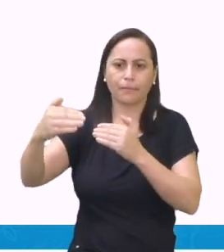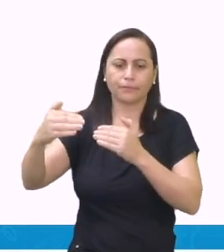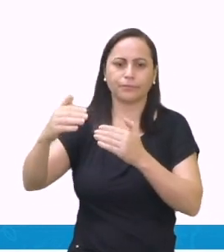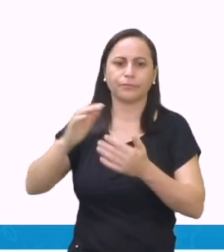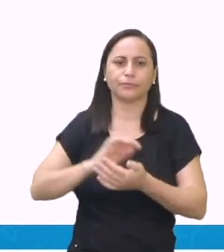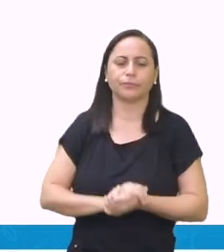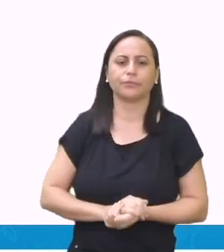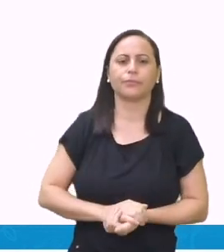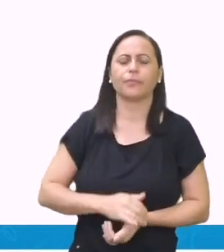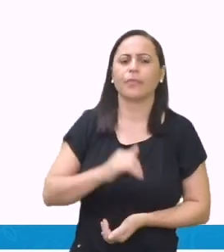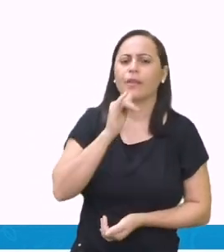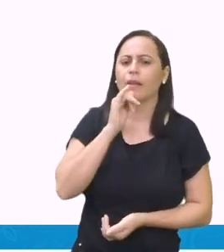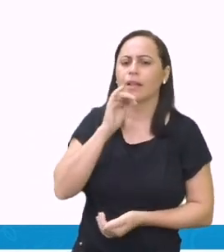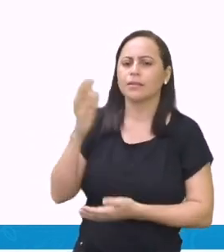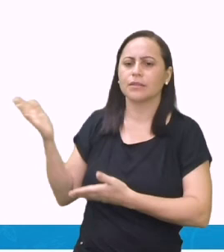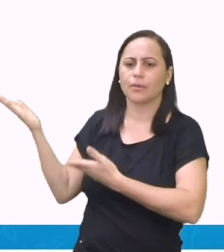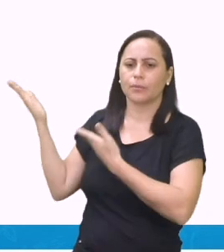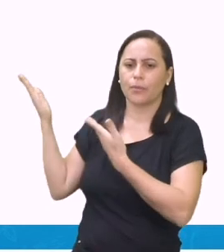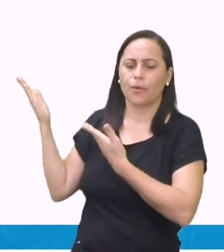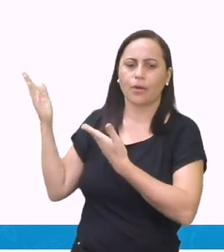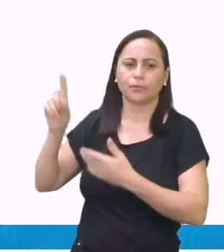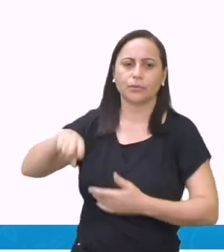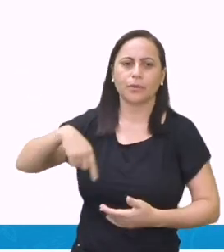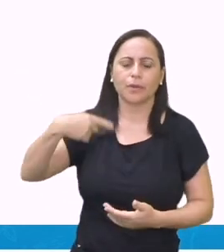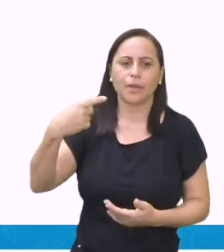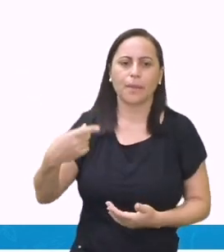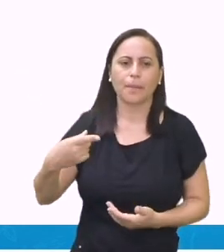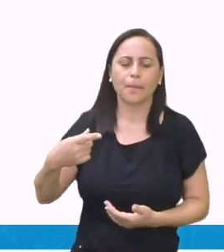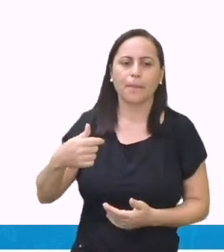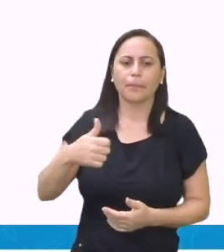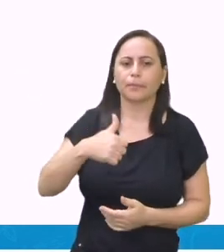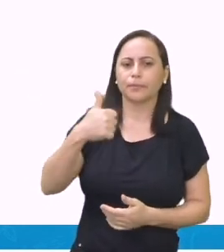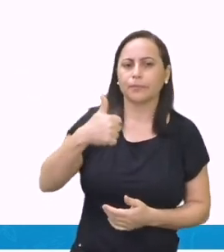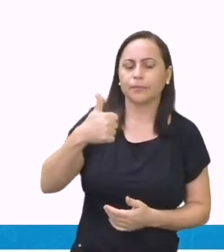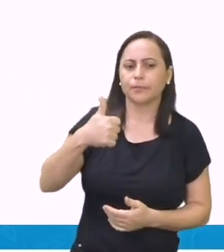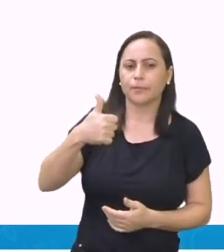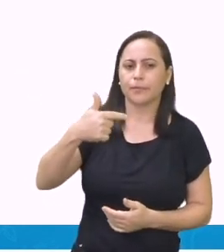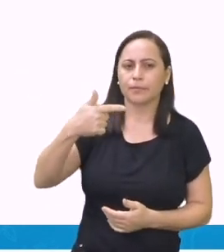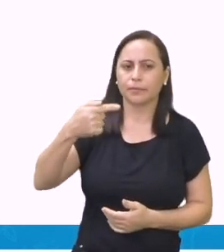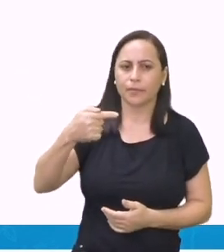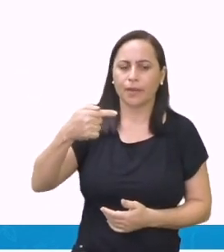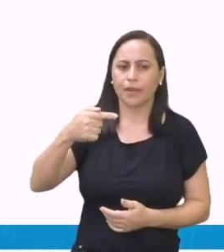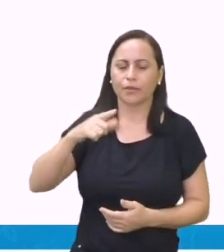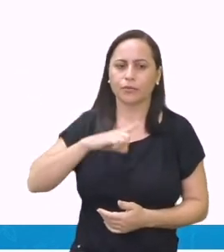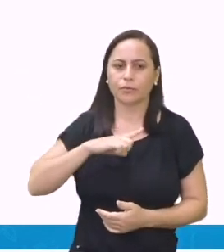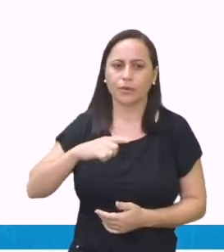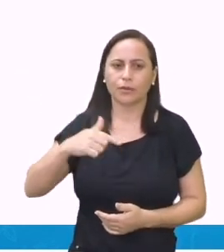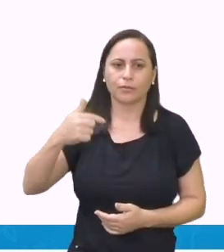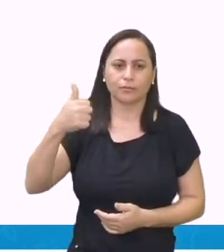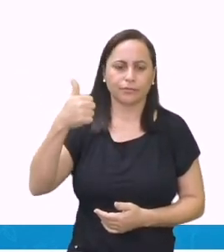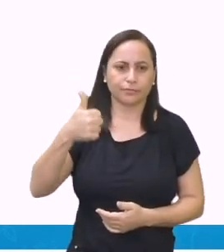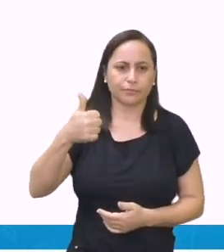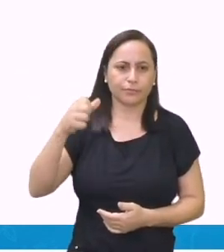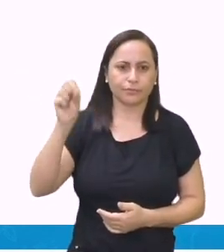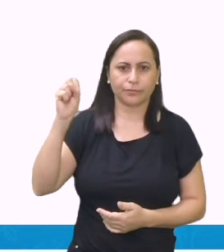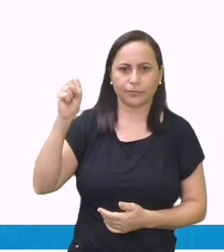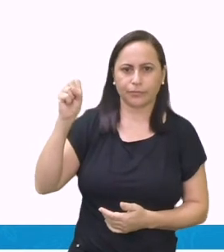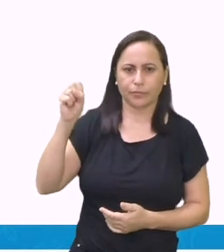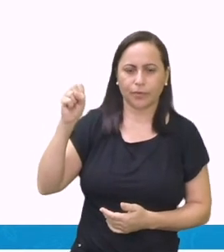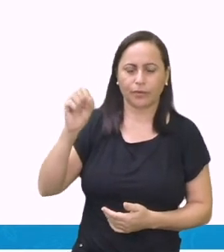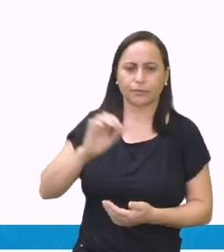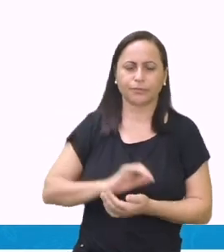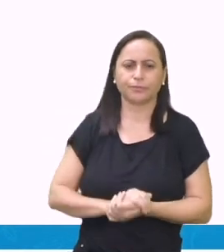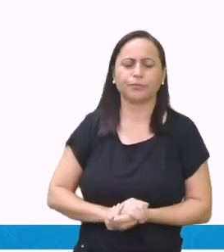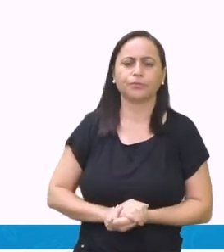do 17º, eu tenho o 18º. Vamos fazer alguns? Ó, o